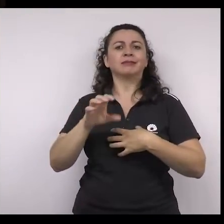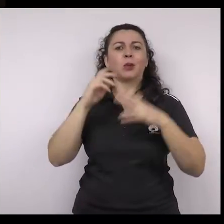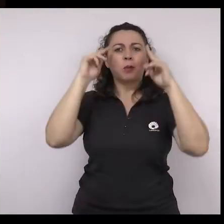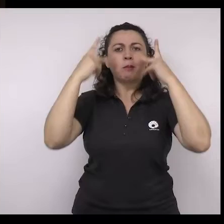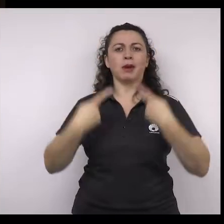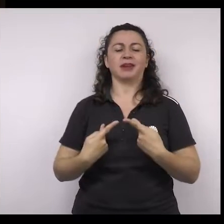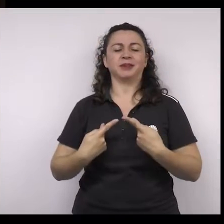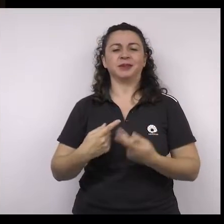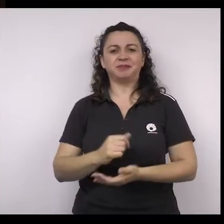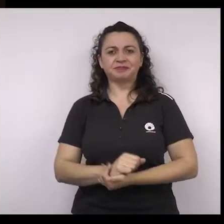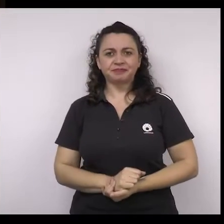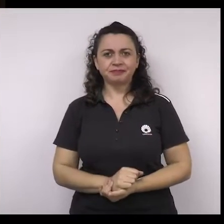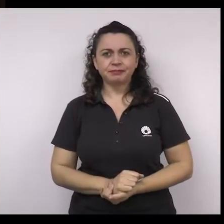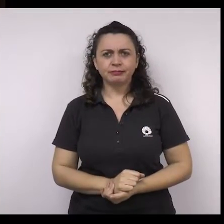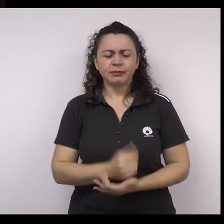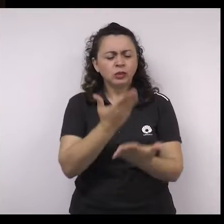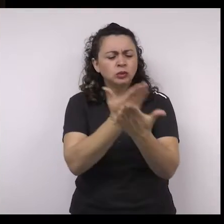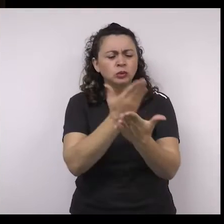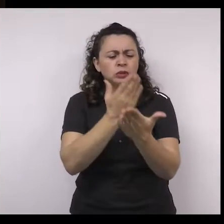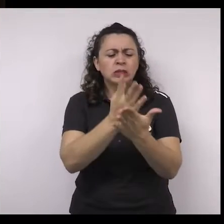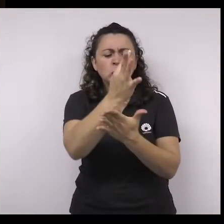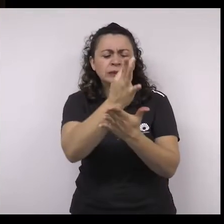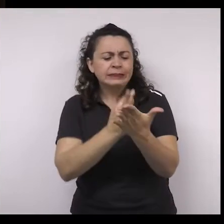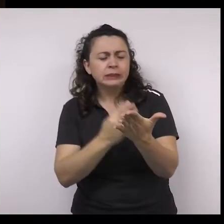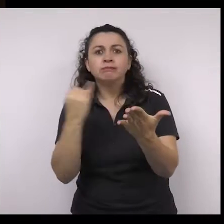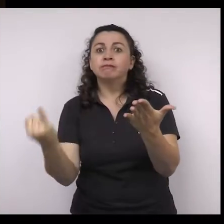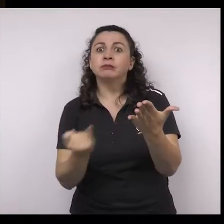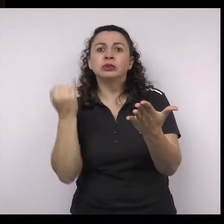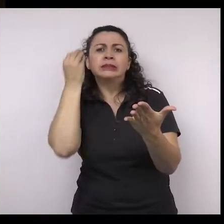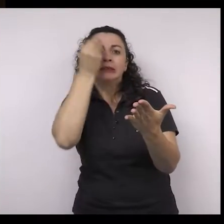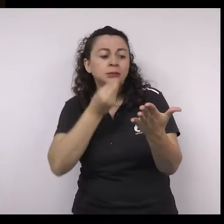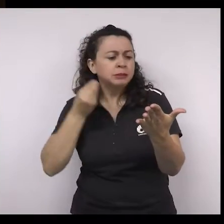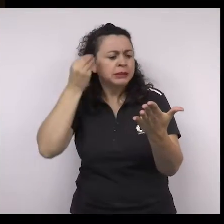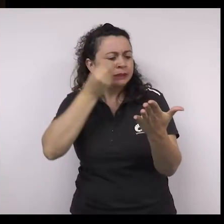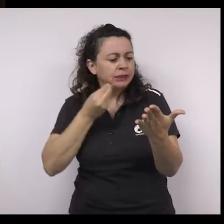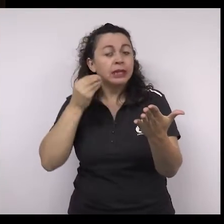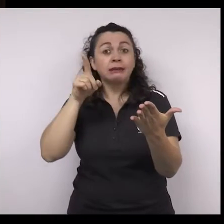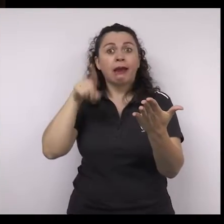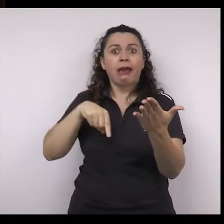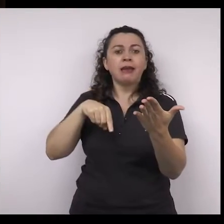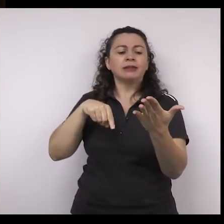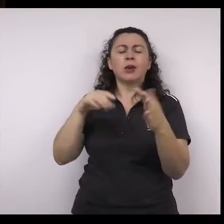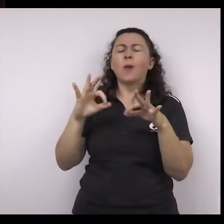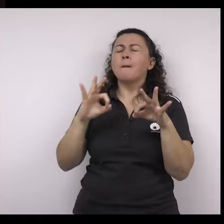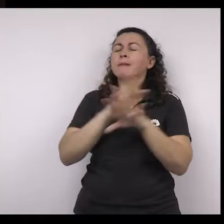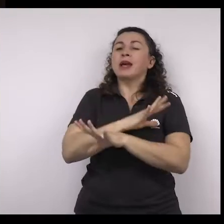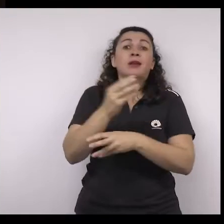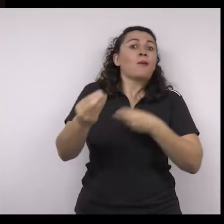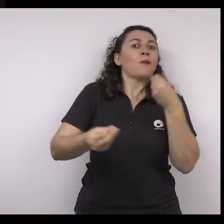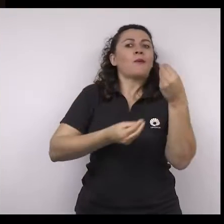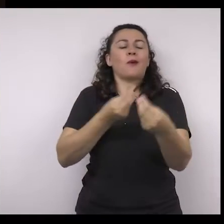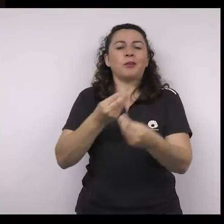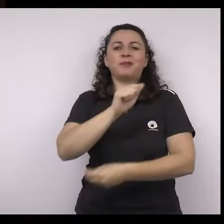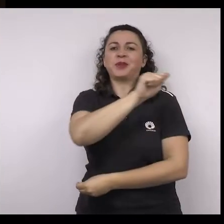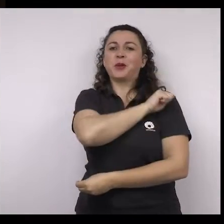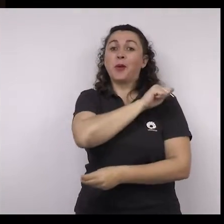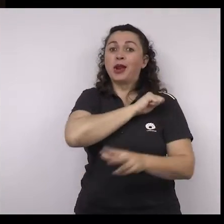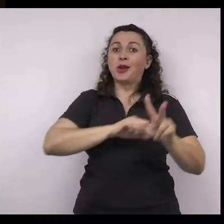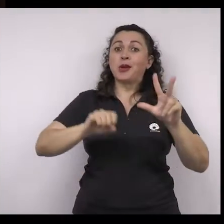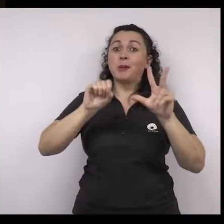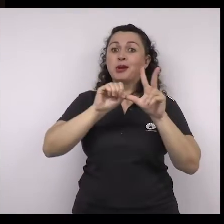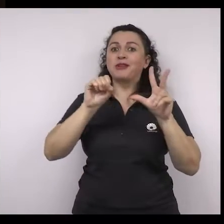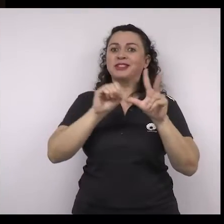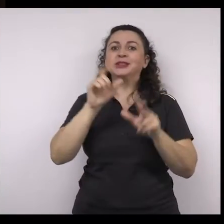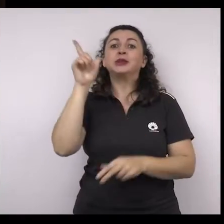que a experiência de estudar um texto tão importante para o teatro, como Esperando Godot, fique completa, os alunos do Profis tiveram